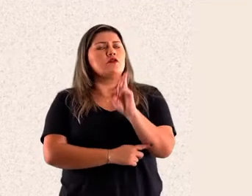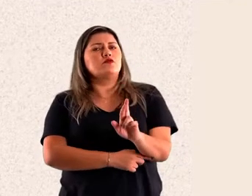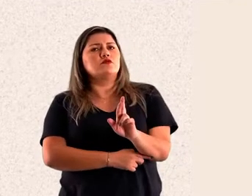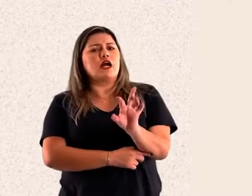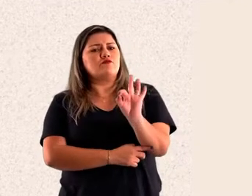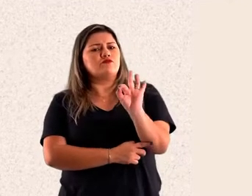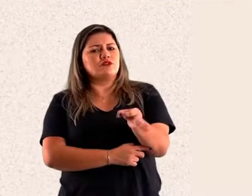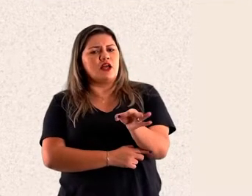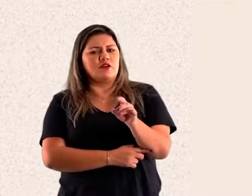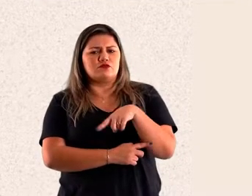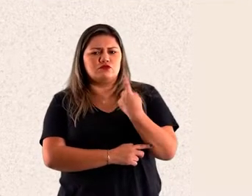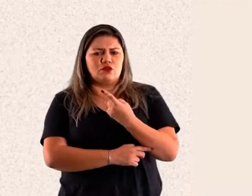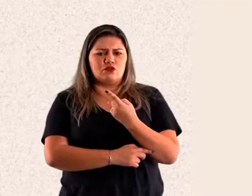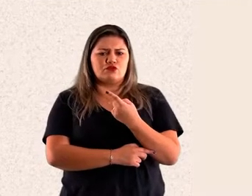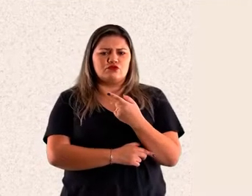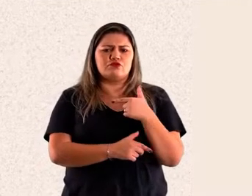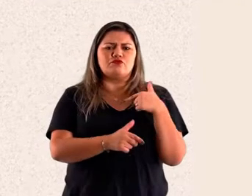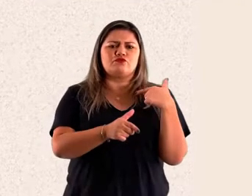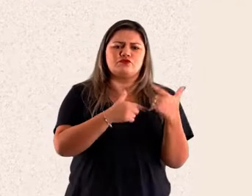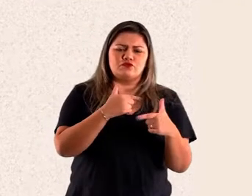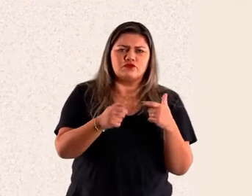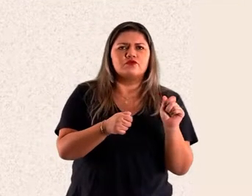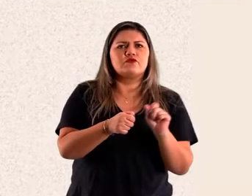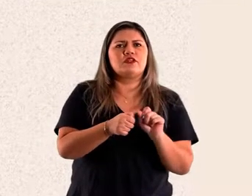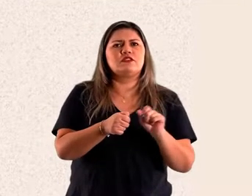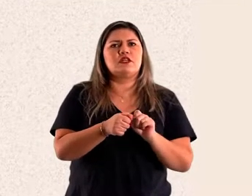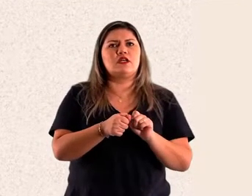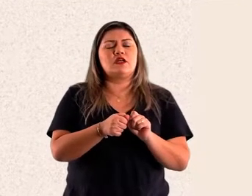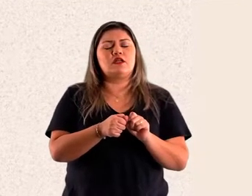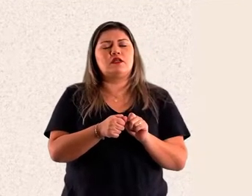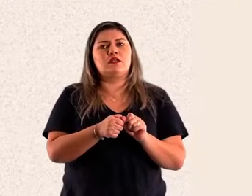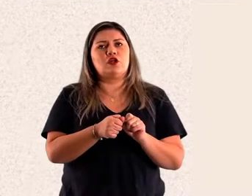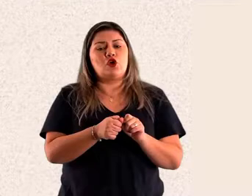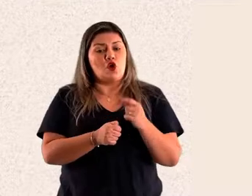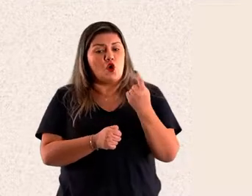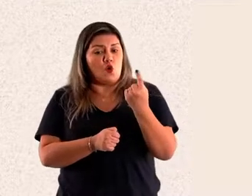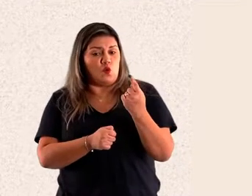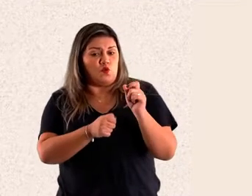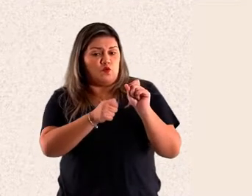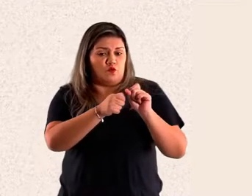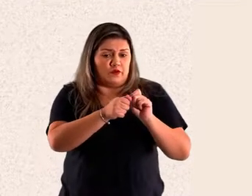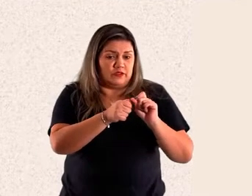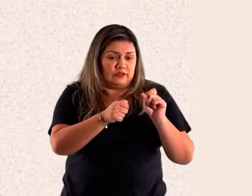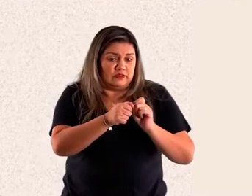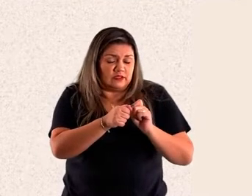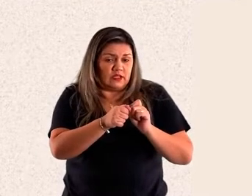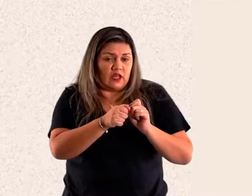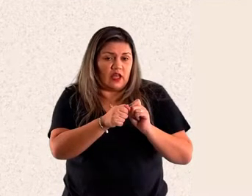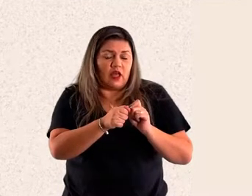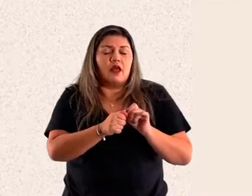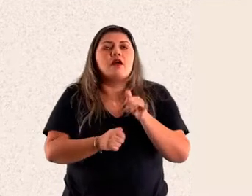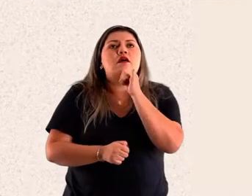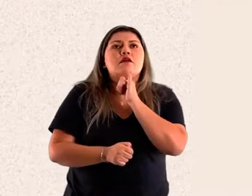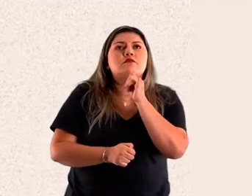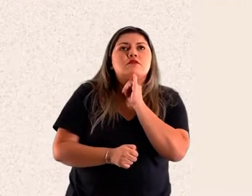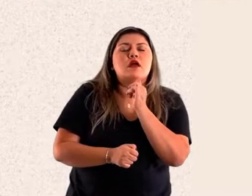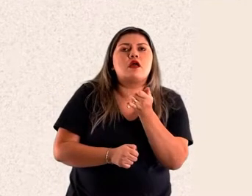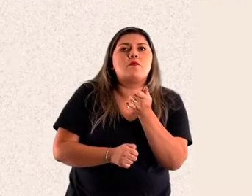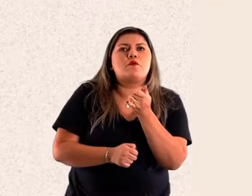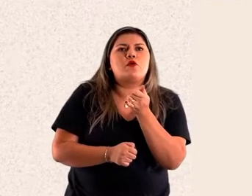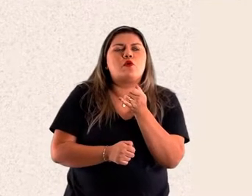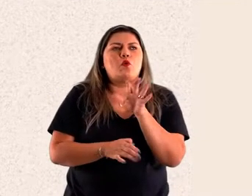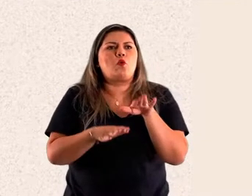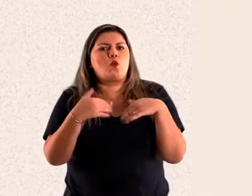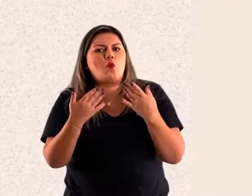eu tô muitas vezes uma uma ação pode passam por exemplo uma ação corretiva